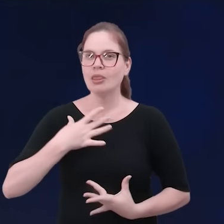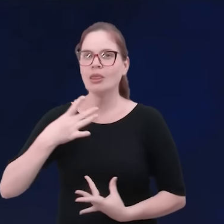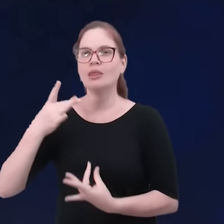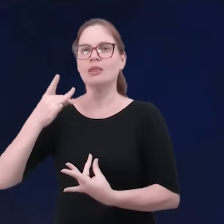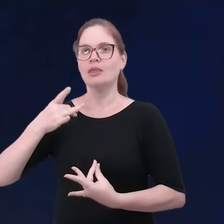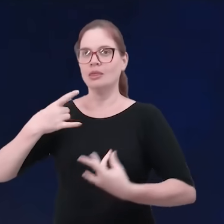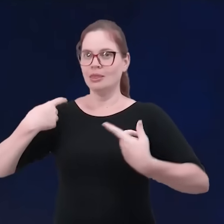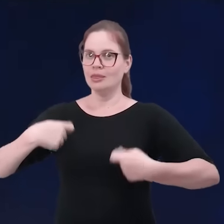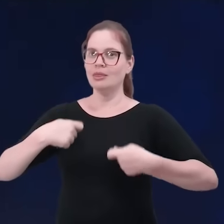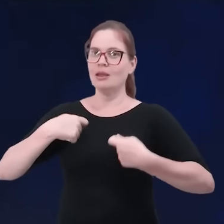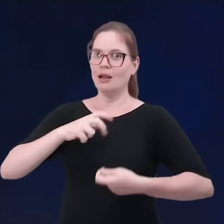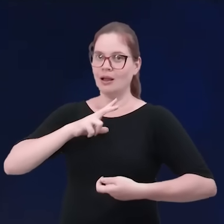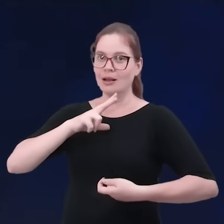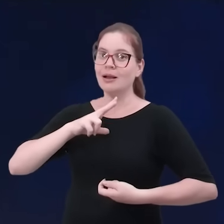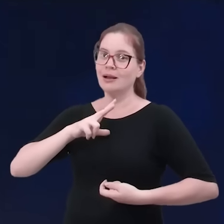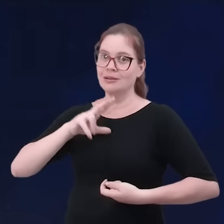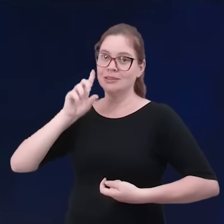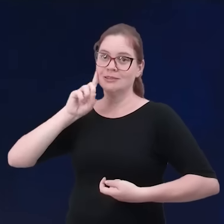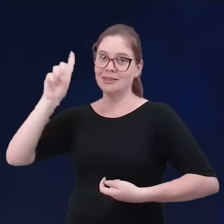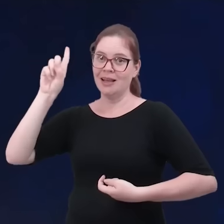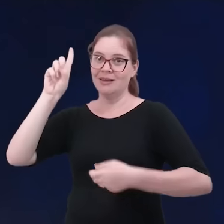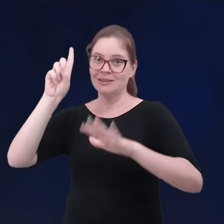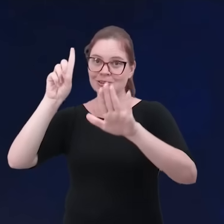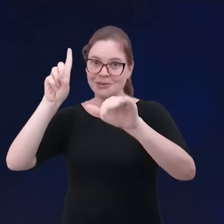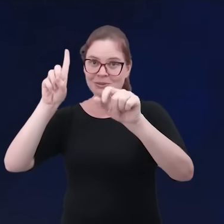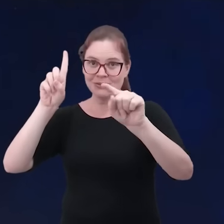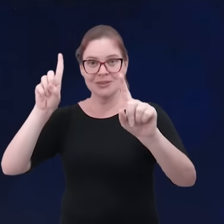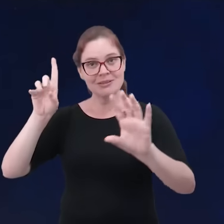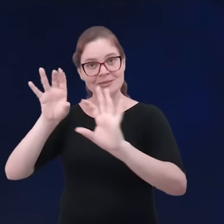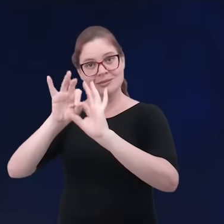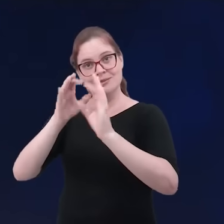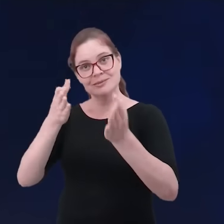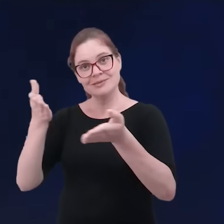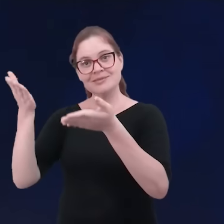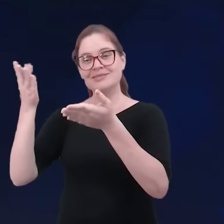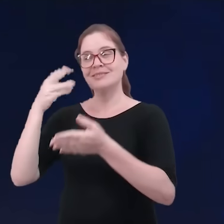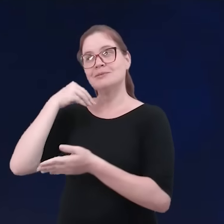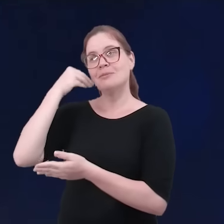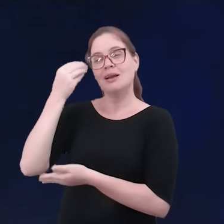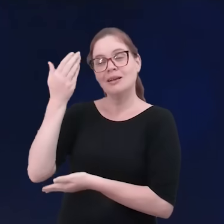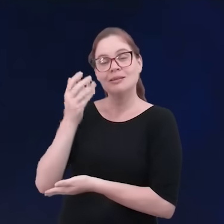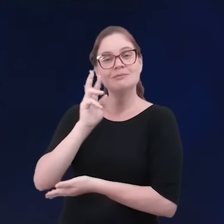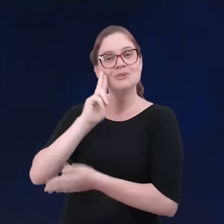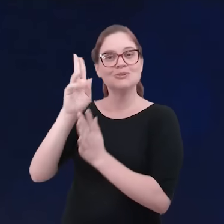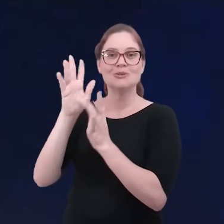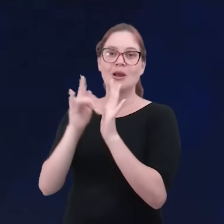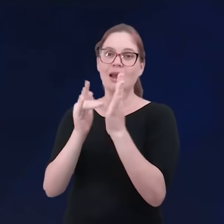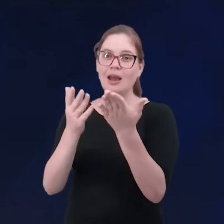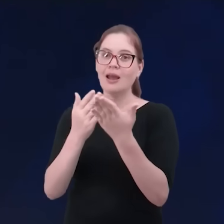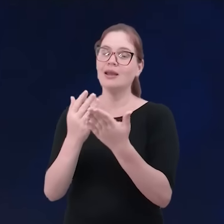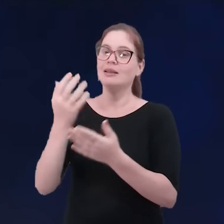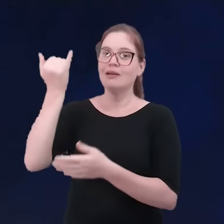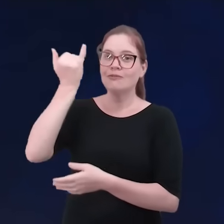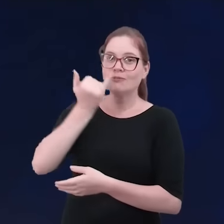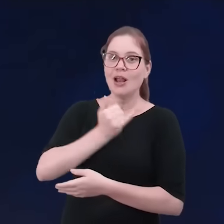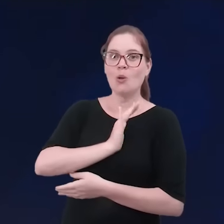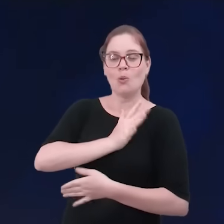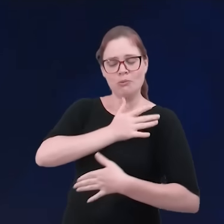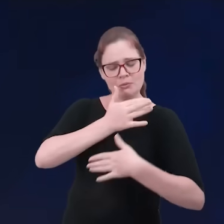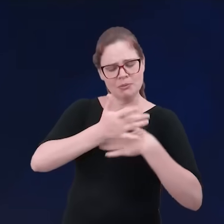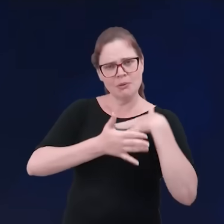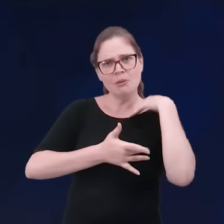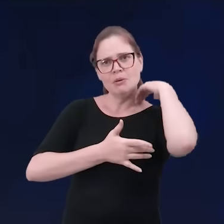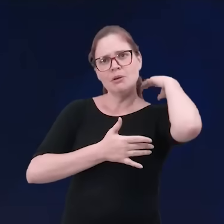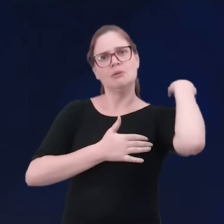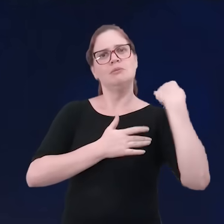uma necessidade, o Jesus se chama, venha a mim e beba. Jesus quer preencher o nosso coração com